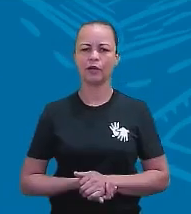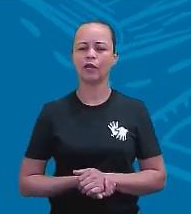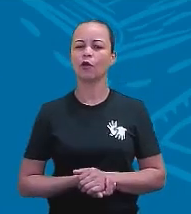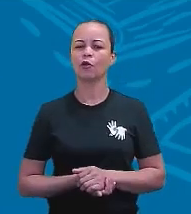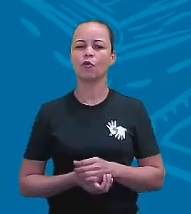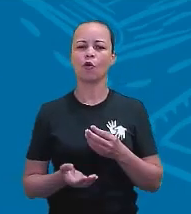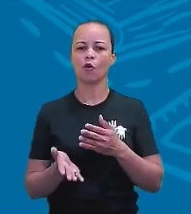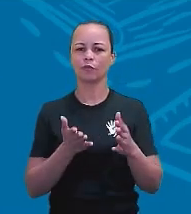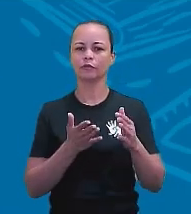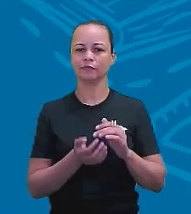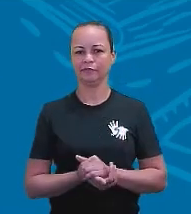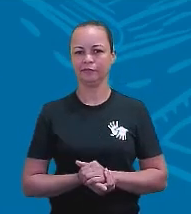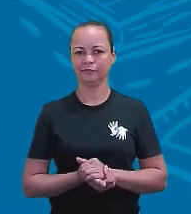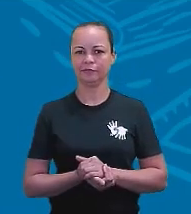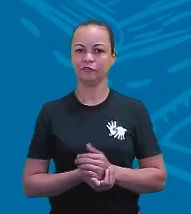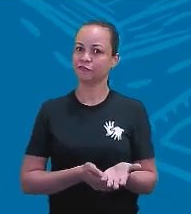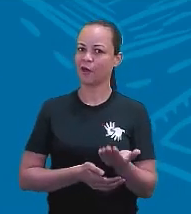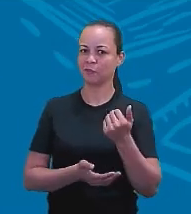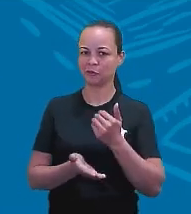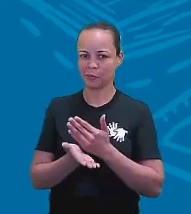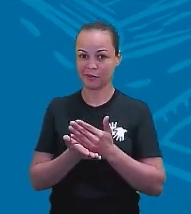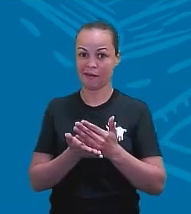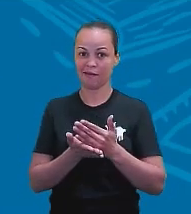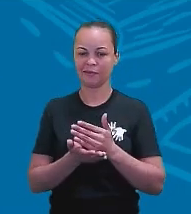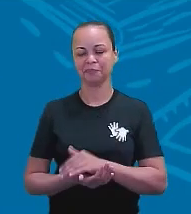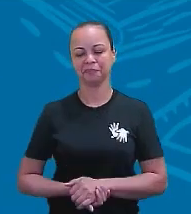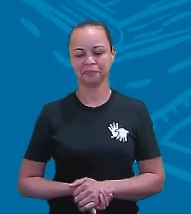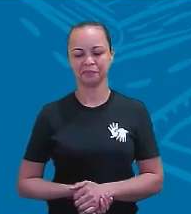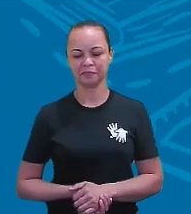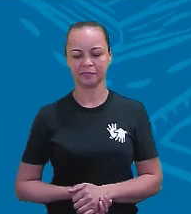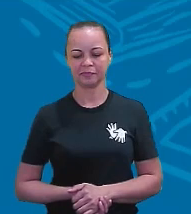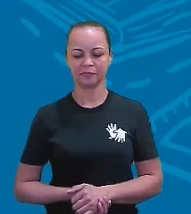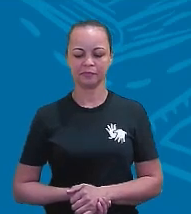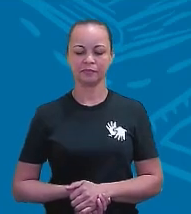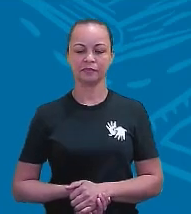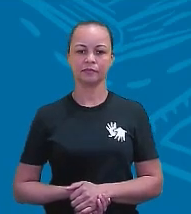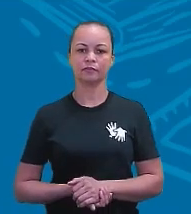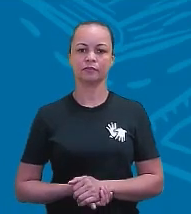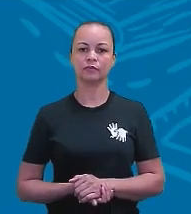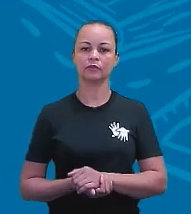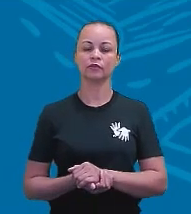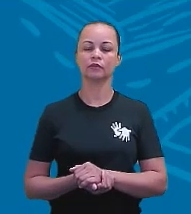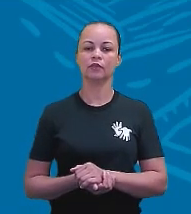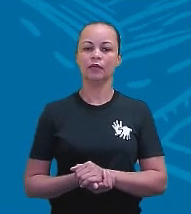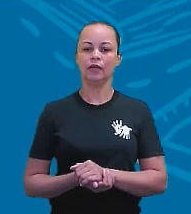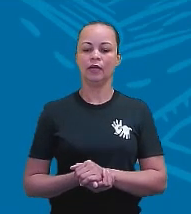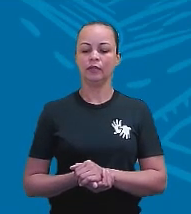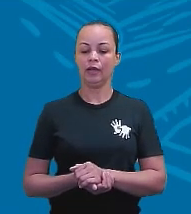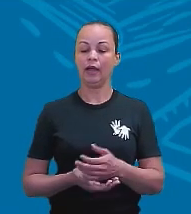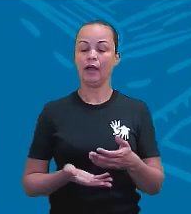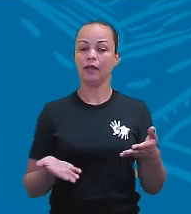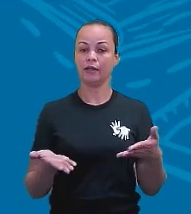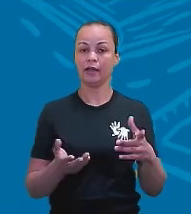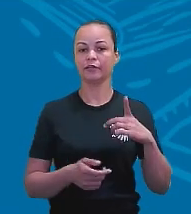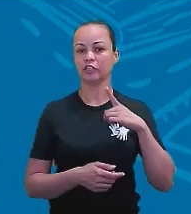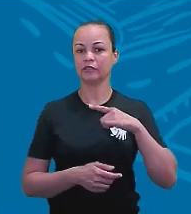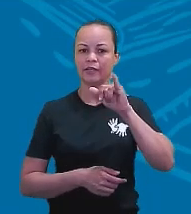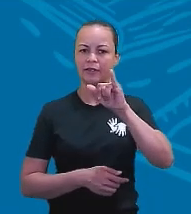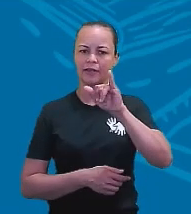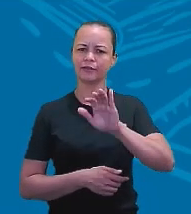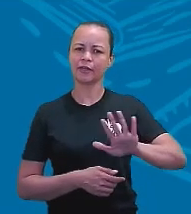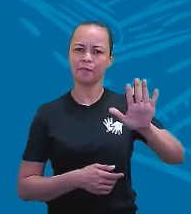língua inglesa, let's go! Bom, objetivos mostrados, aí a gente vem com essa